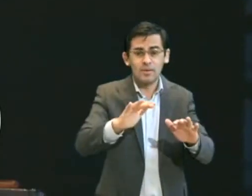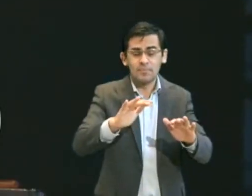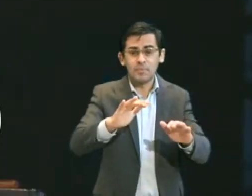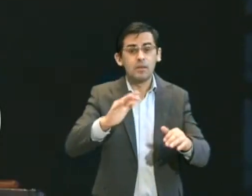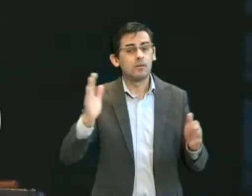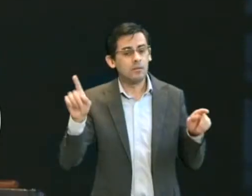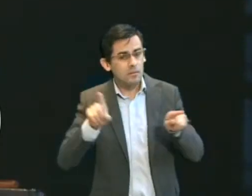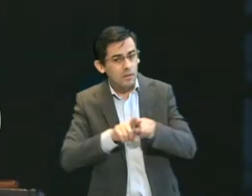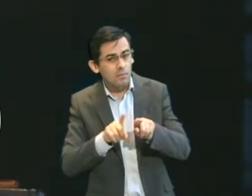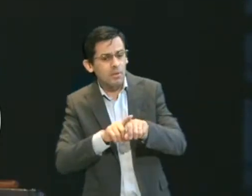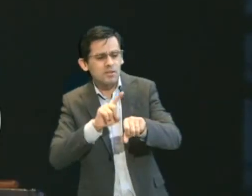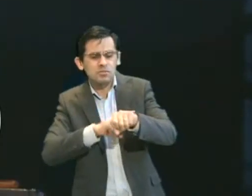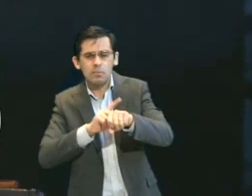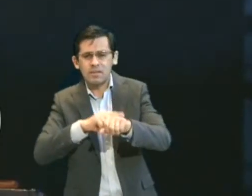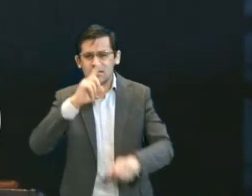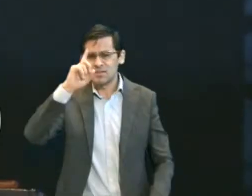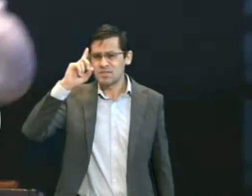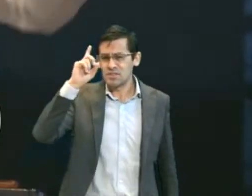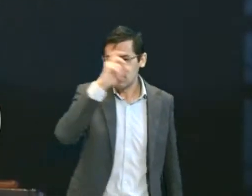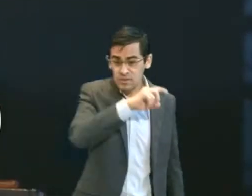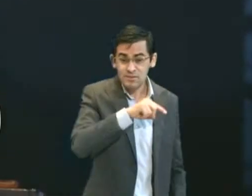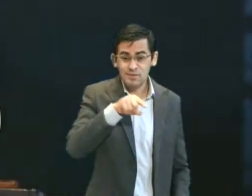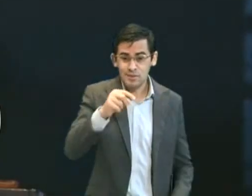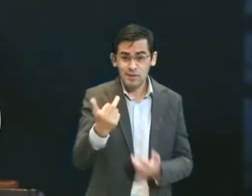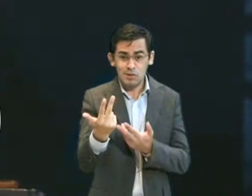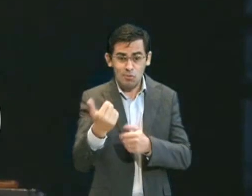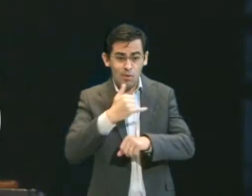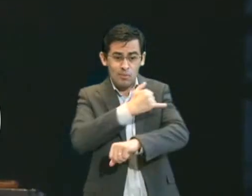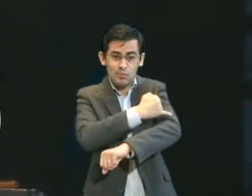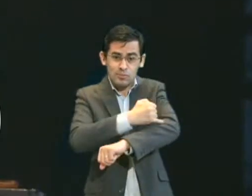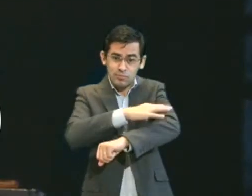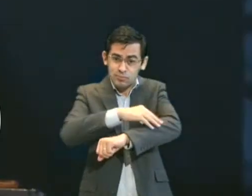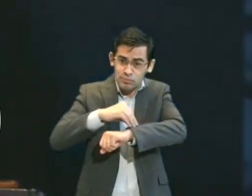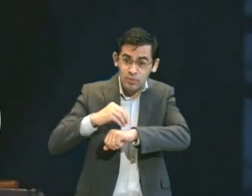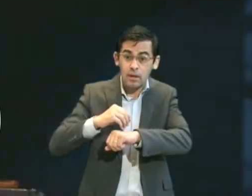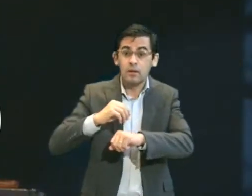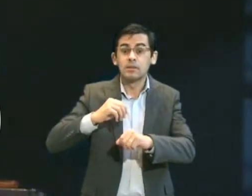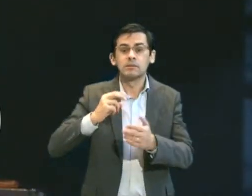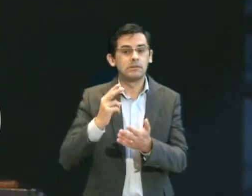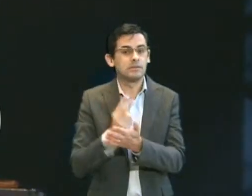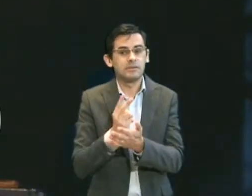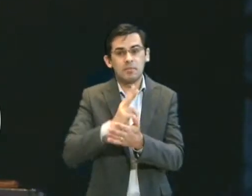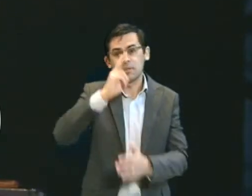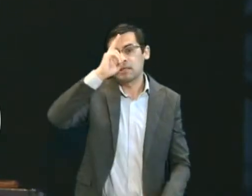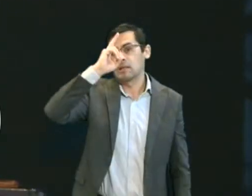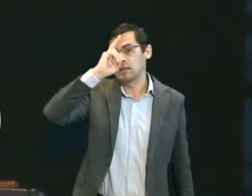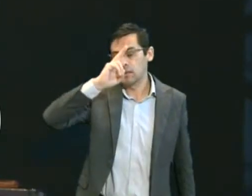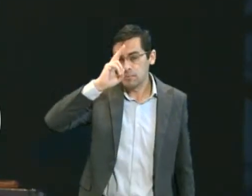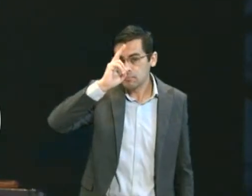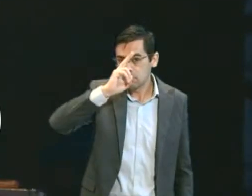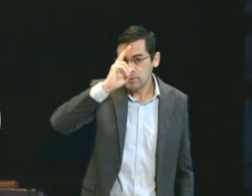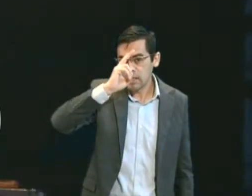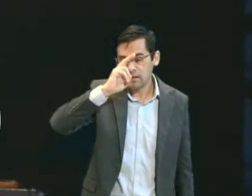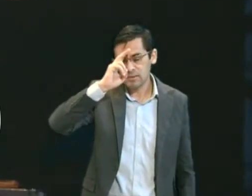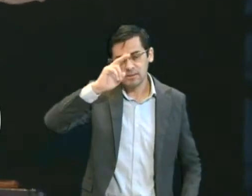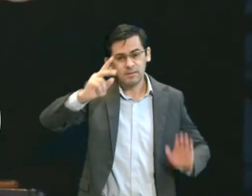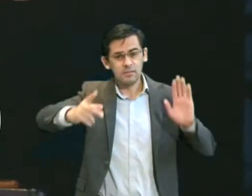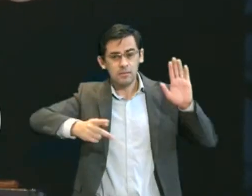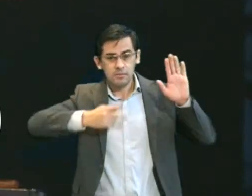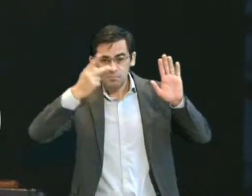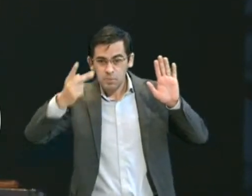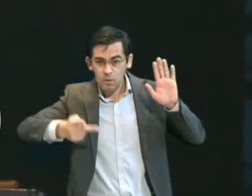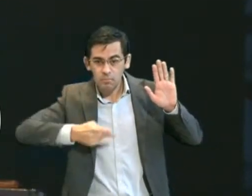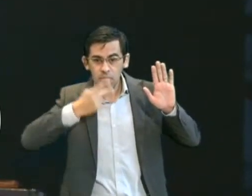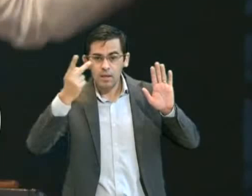nos momentos mais difíceis, aqui como Jacó, eles vão lembrar das palavras, das